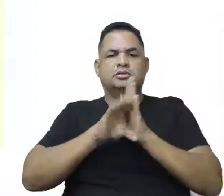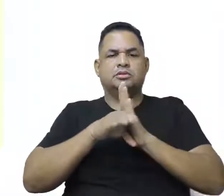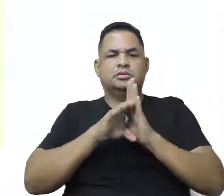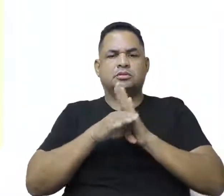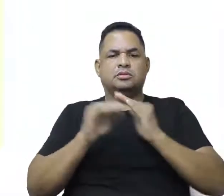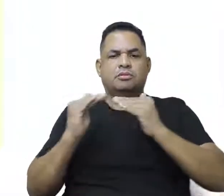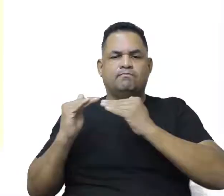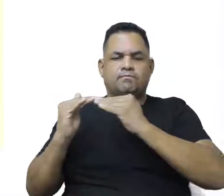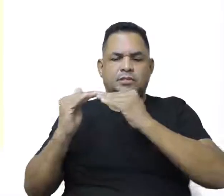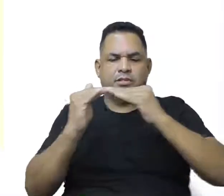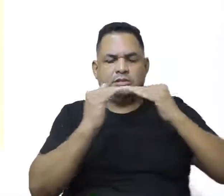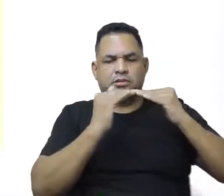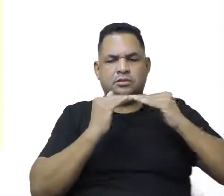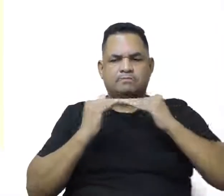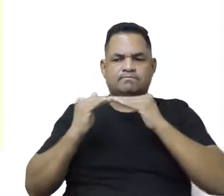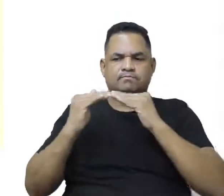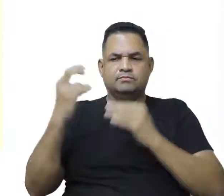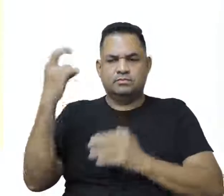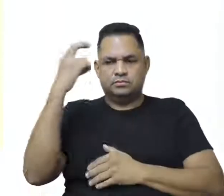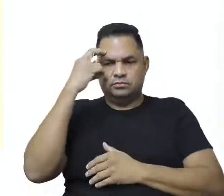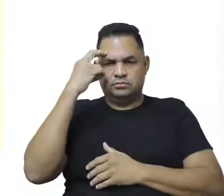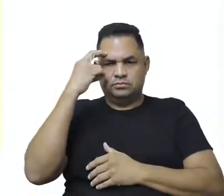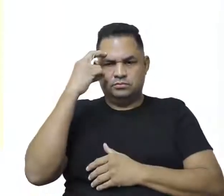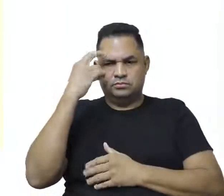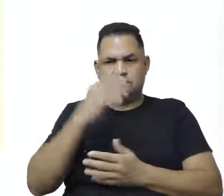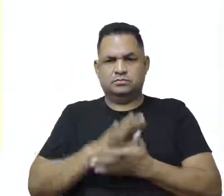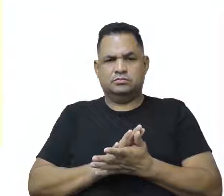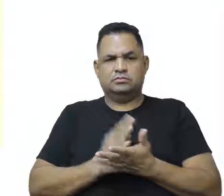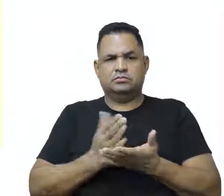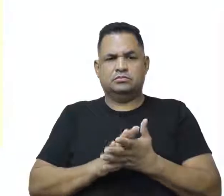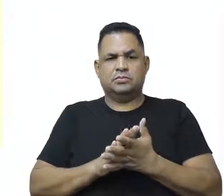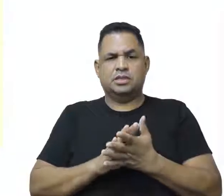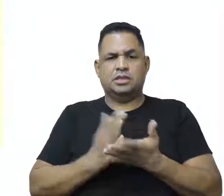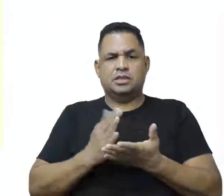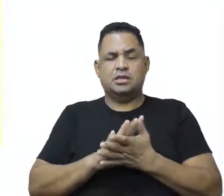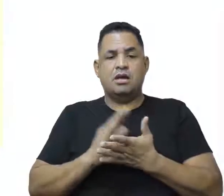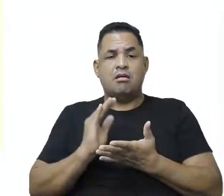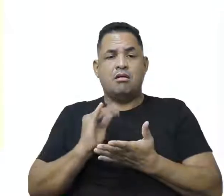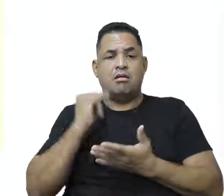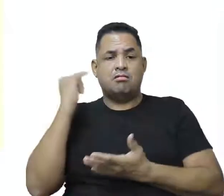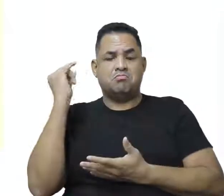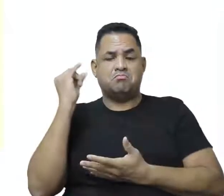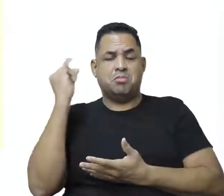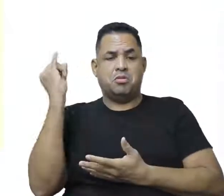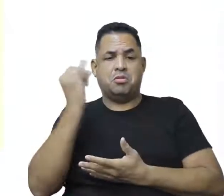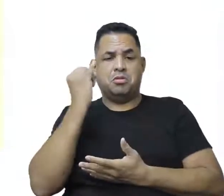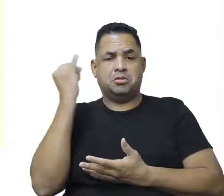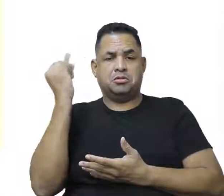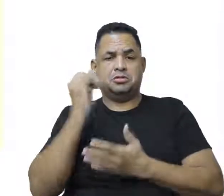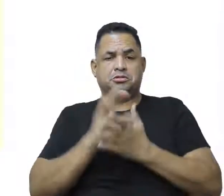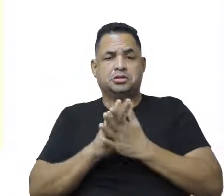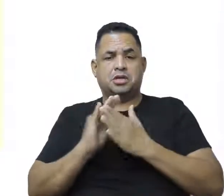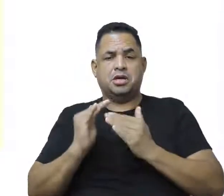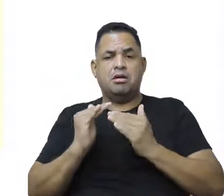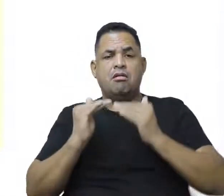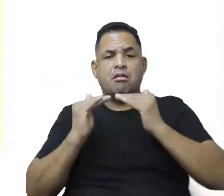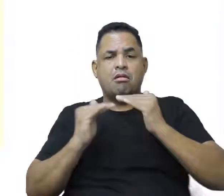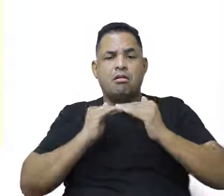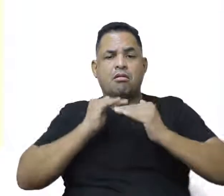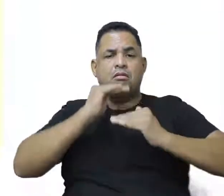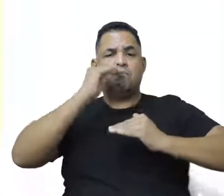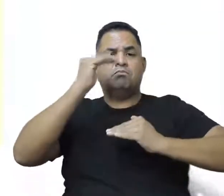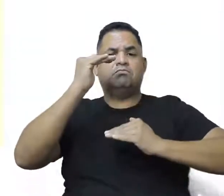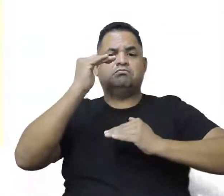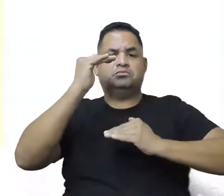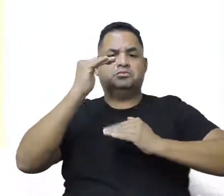padrão cultural, olha só, destacando a prevalência de homogeneidade e coerência em